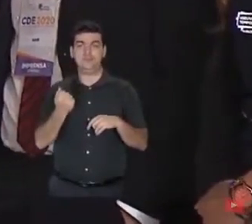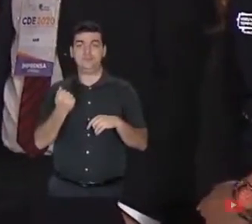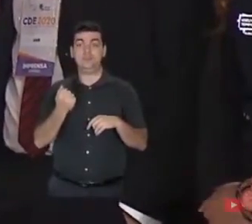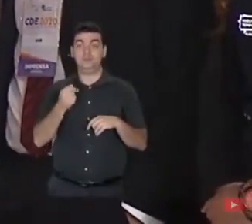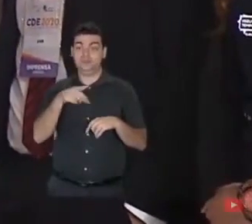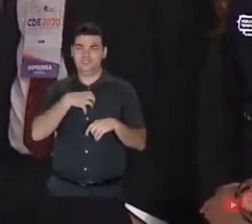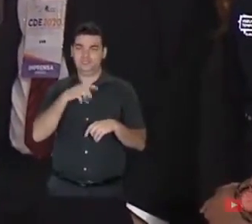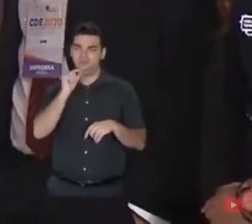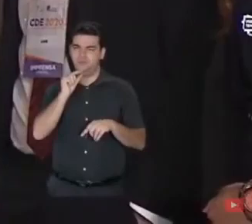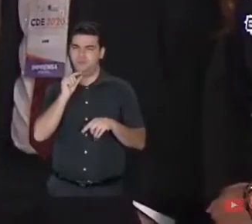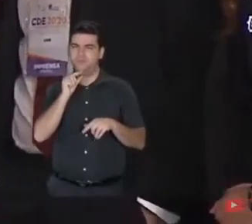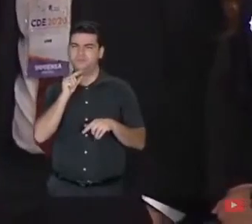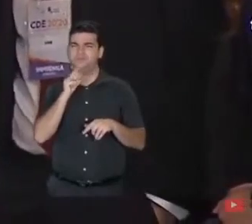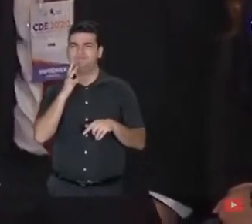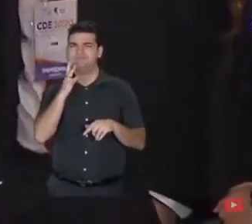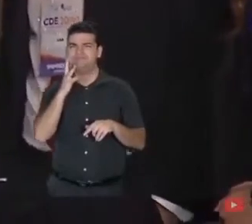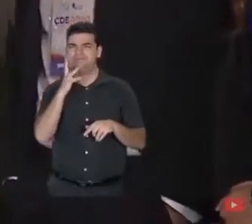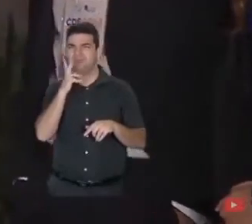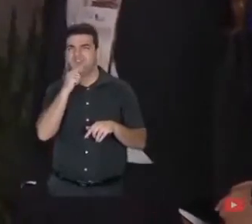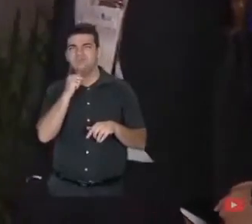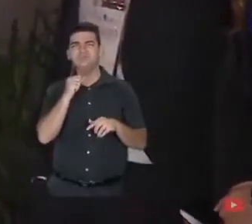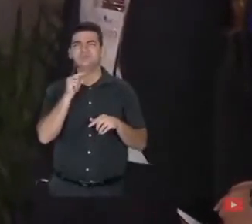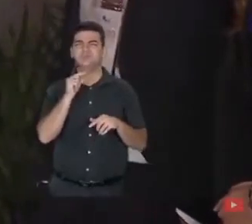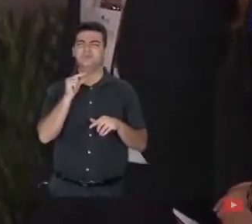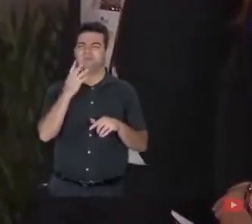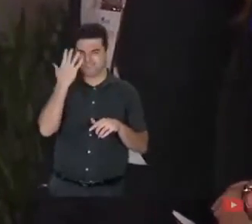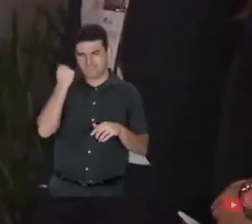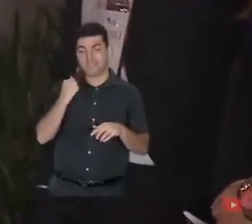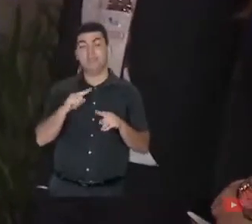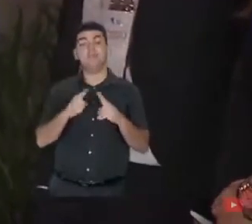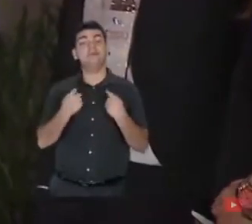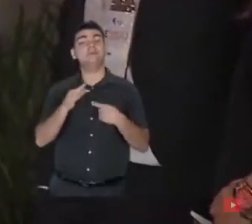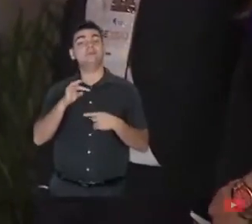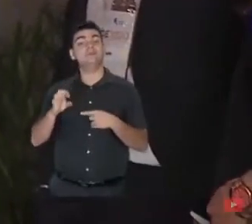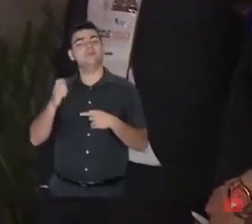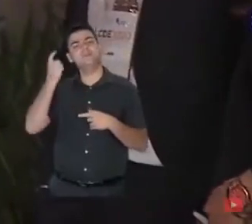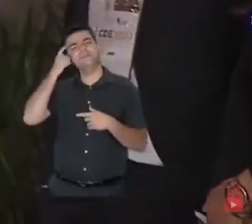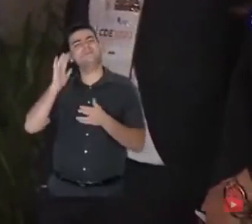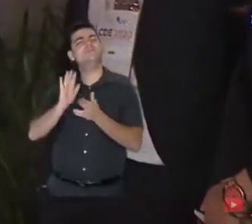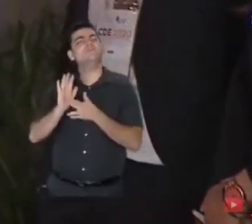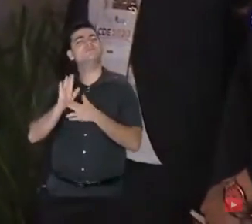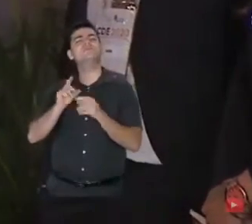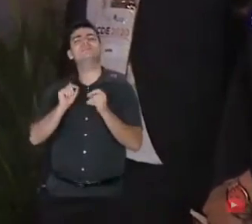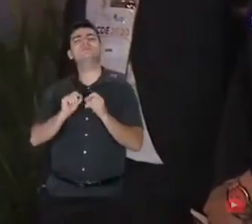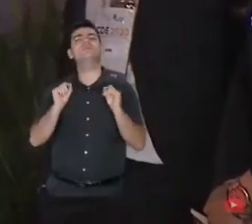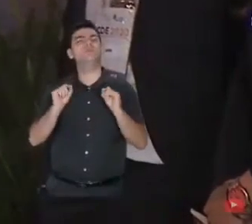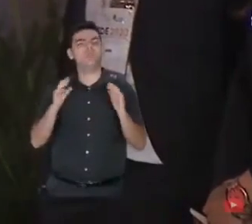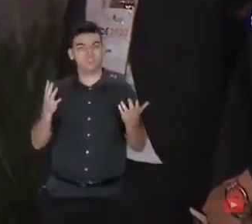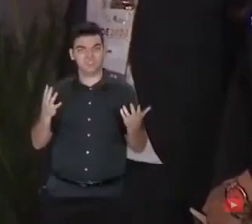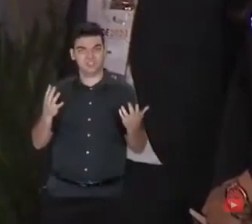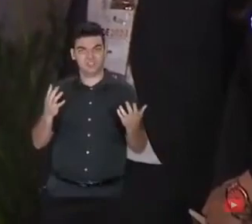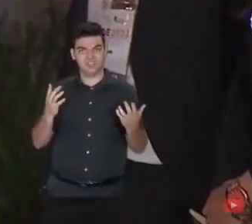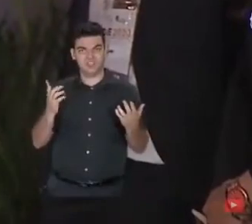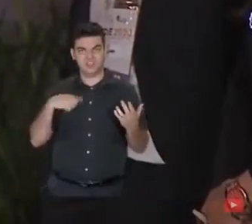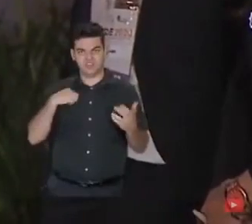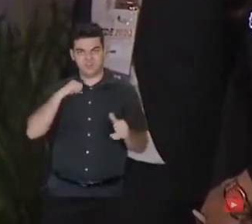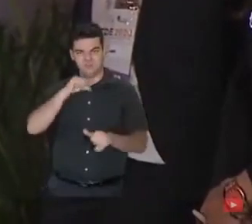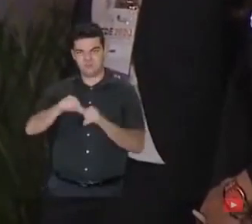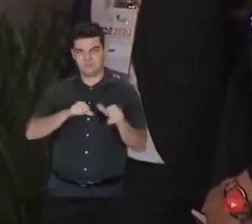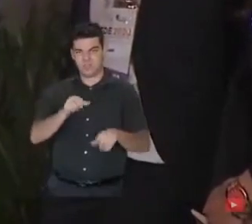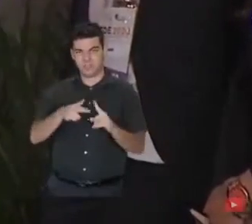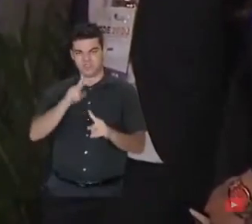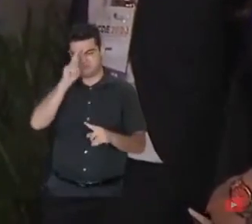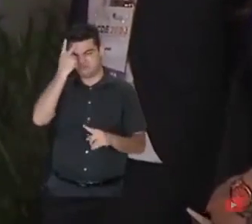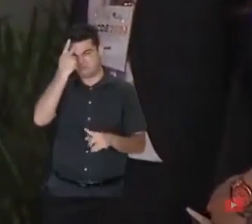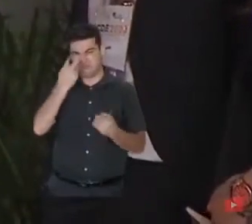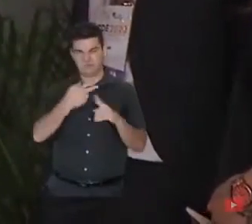dessa falha, o que o TSE pretende fazer, se vai reverter o quadro,